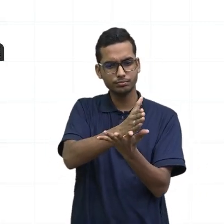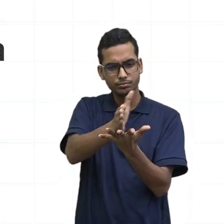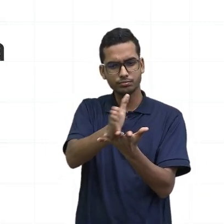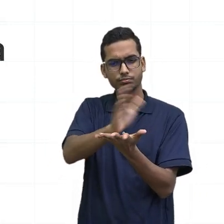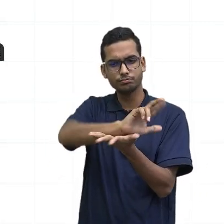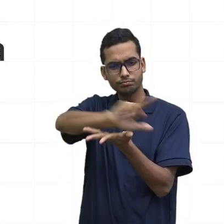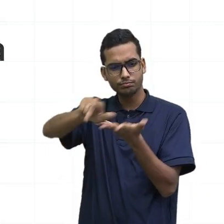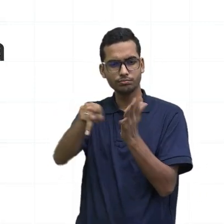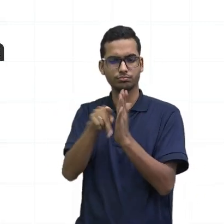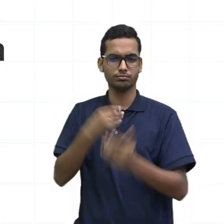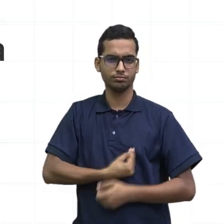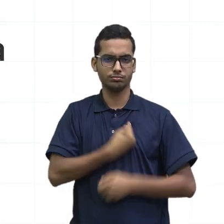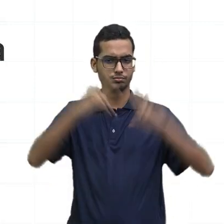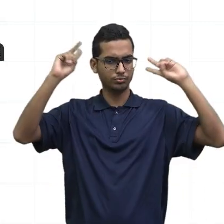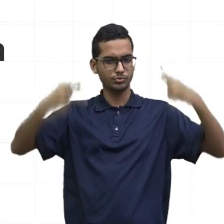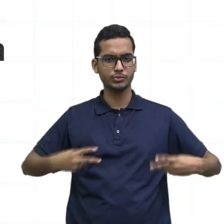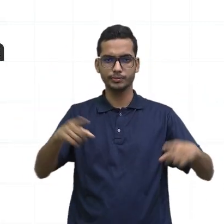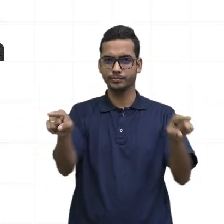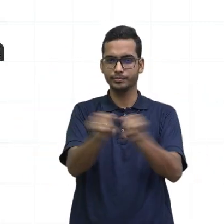diversas dimensões da vida humana.